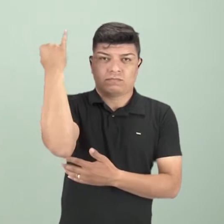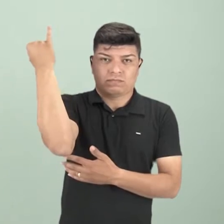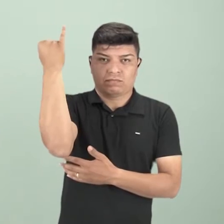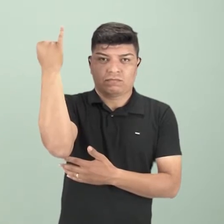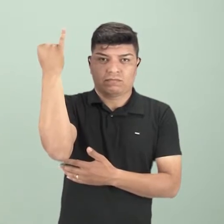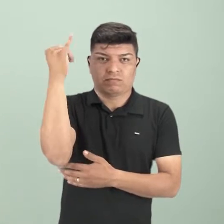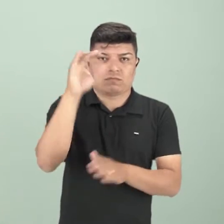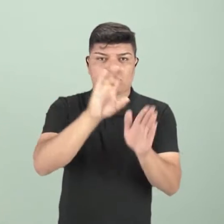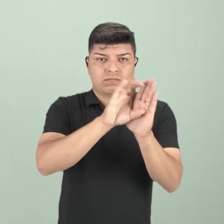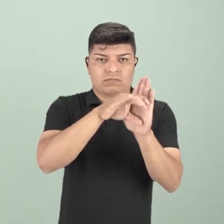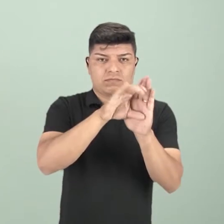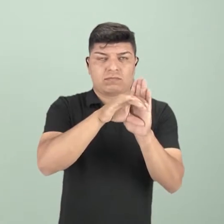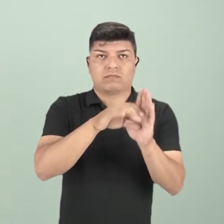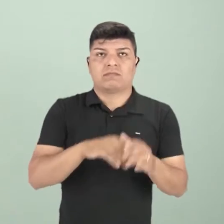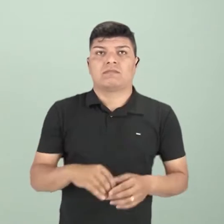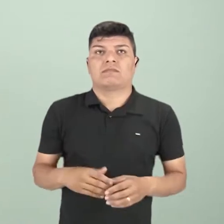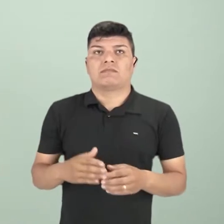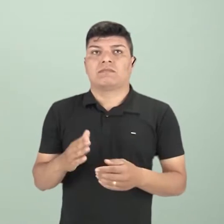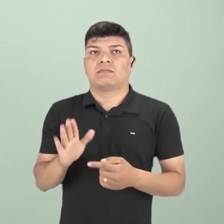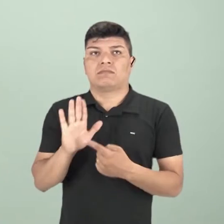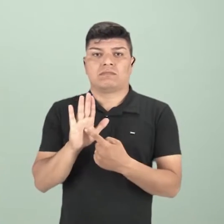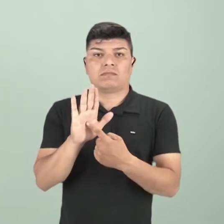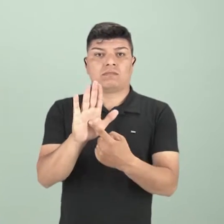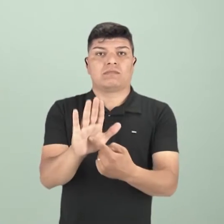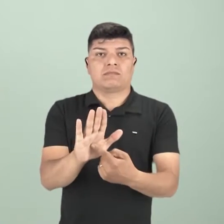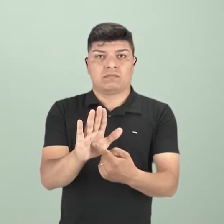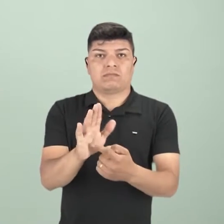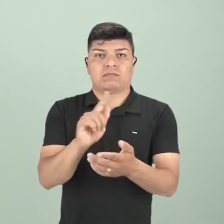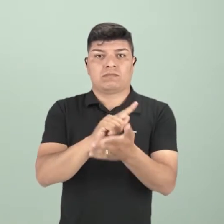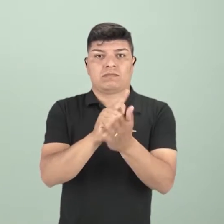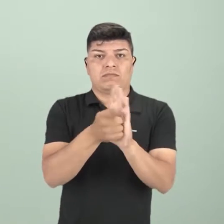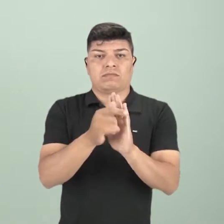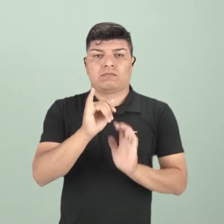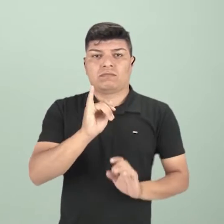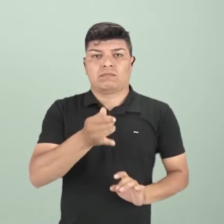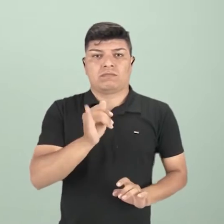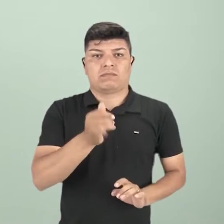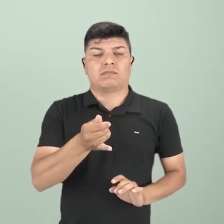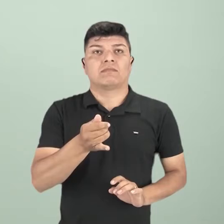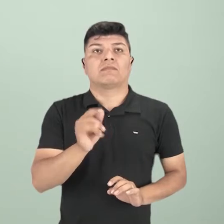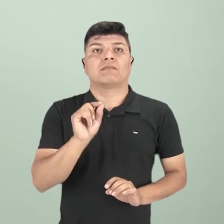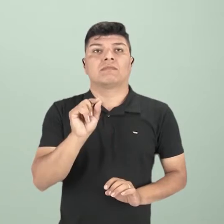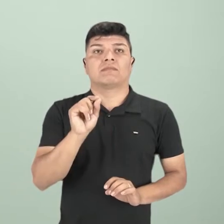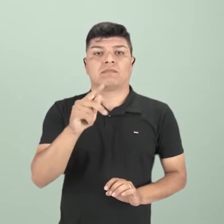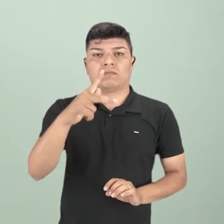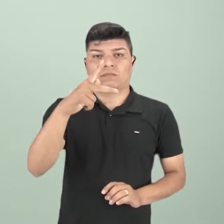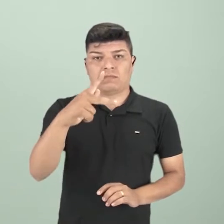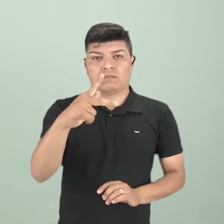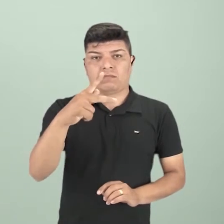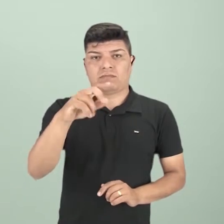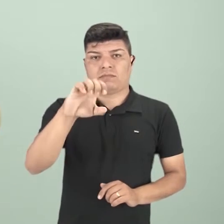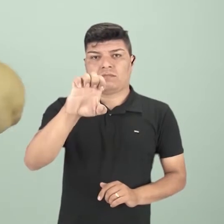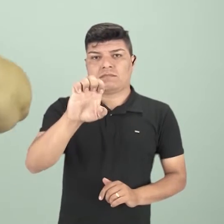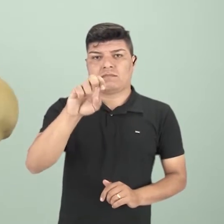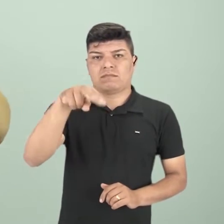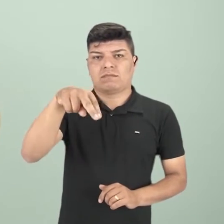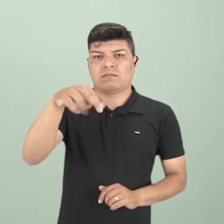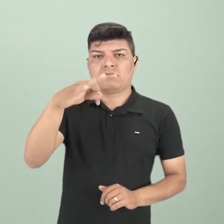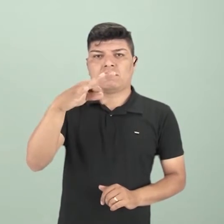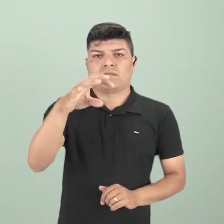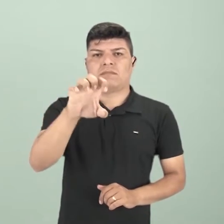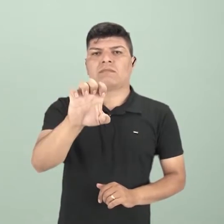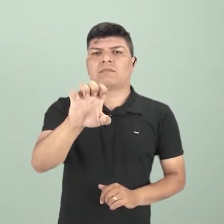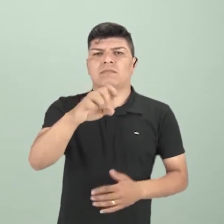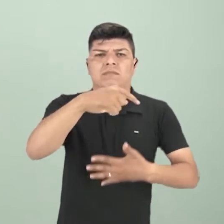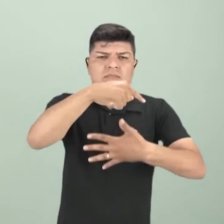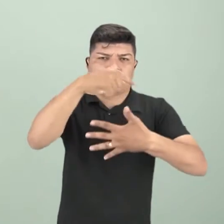daquele conteúdo. E aqui eu trago para vocês, dentro do gênero narrativo, o que se chama de pente, que são o quê? Os elementos. Como